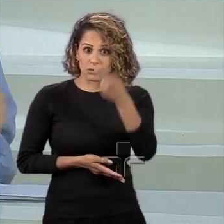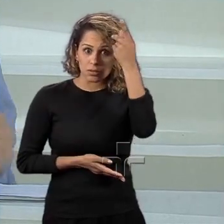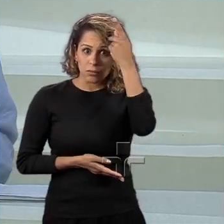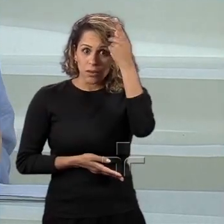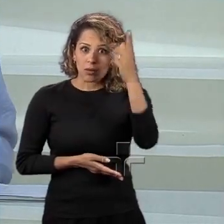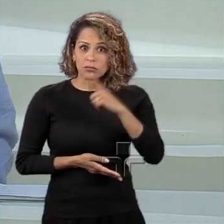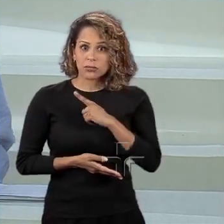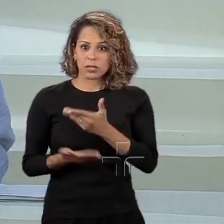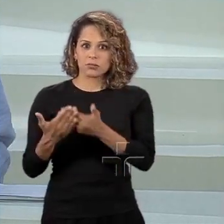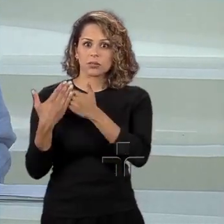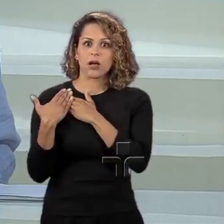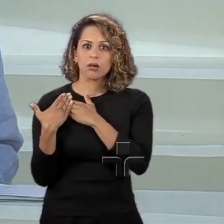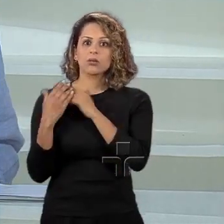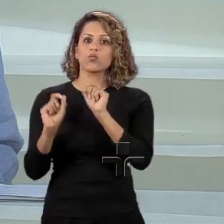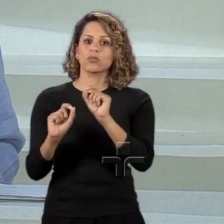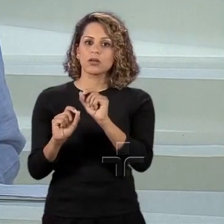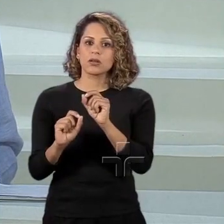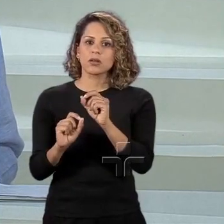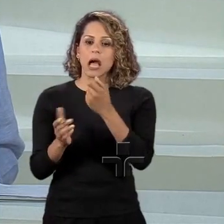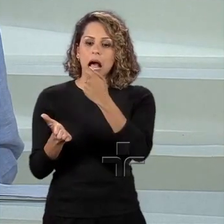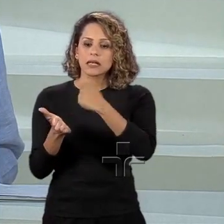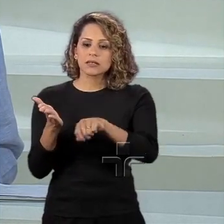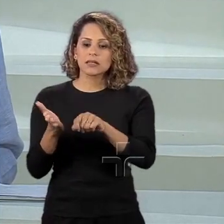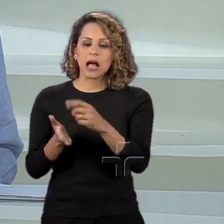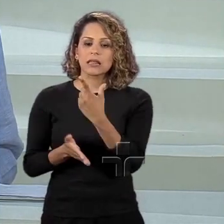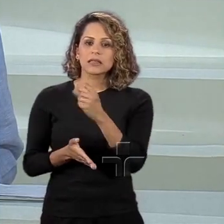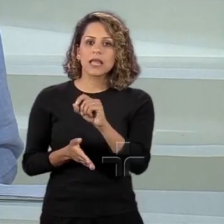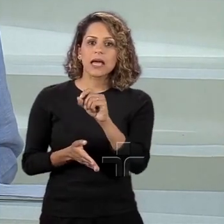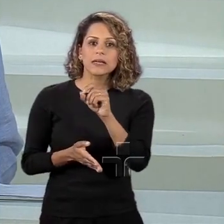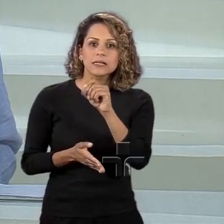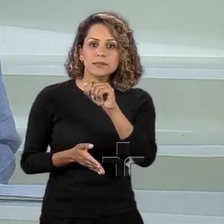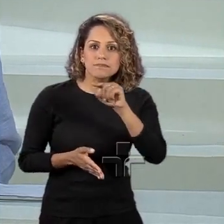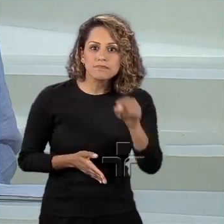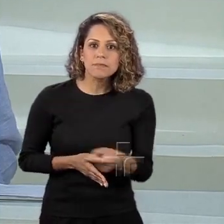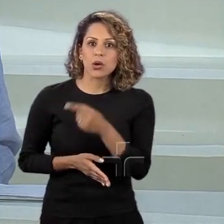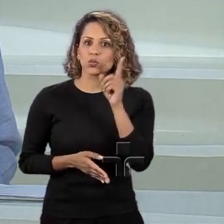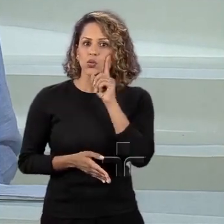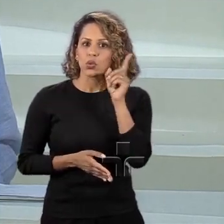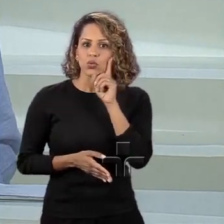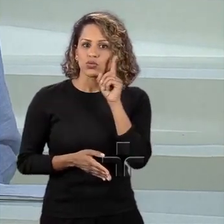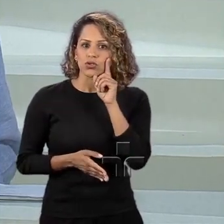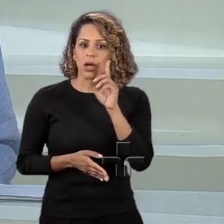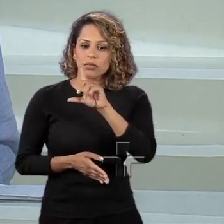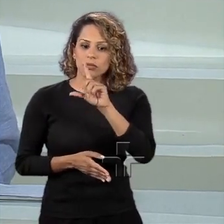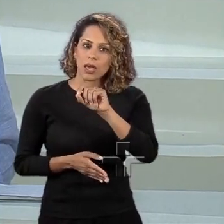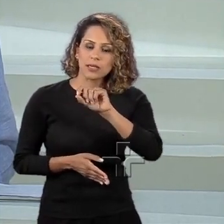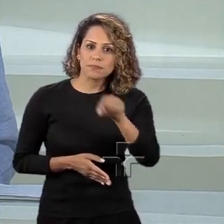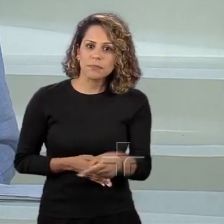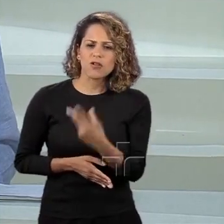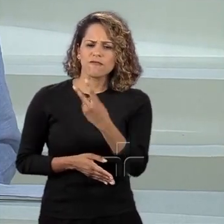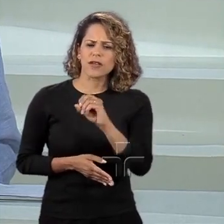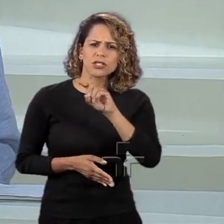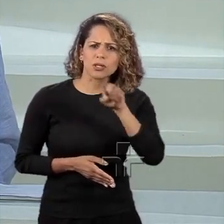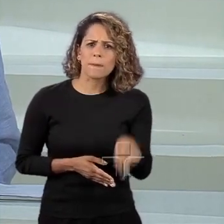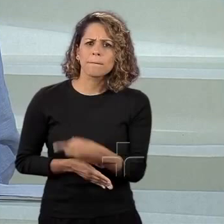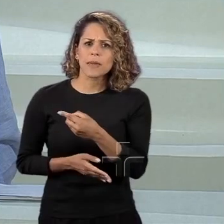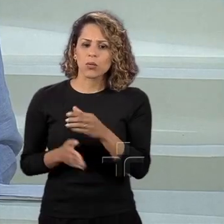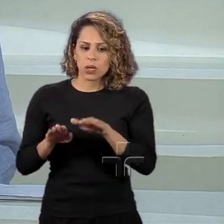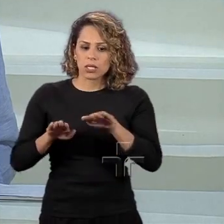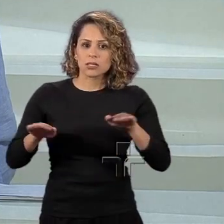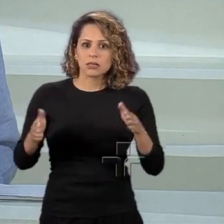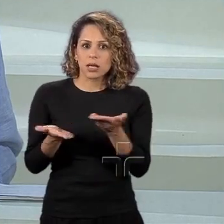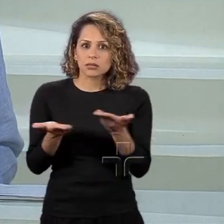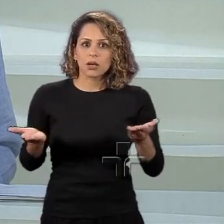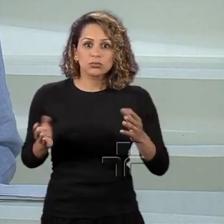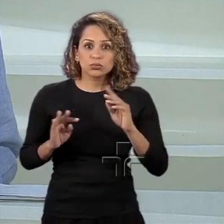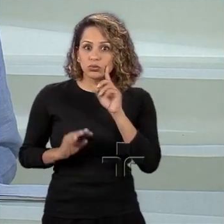20 licitações por dia. Tem alguma acusação em relação a mim em relação a isso? Zero. Eu sou o que eu era lá a primeira